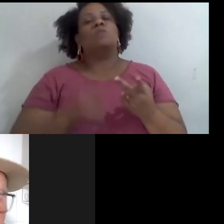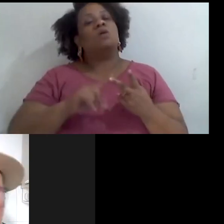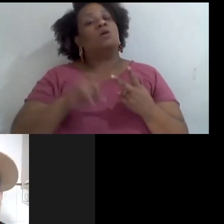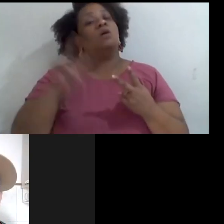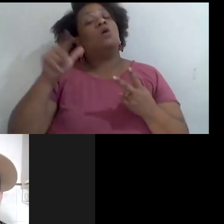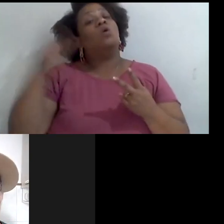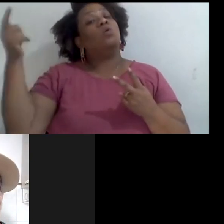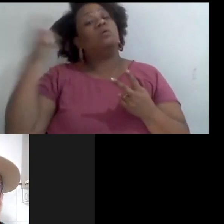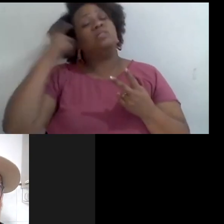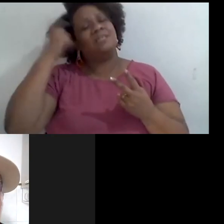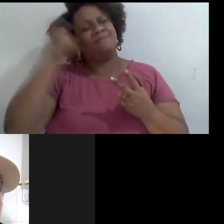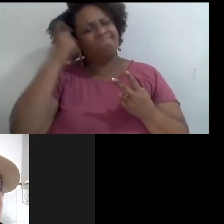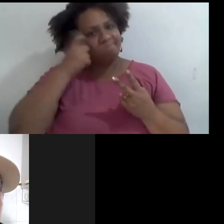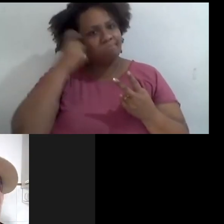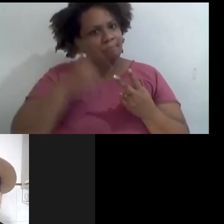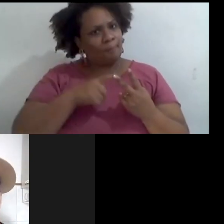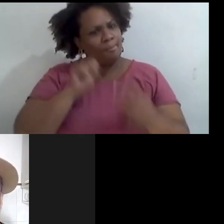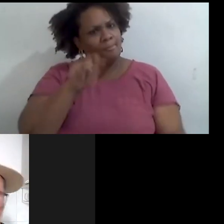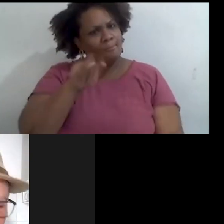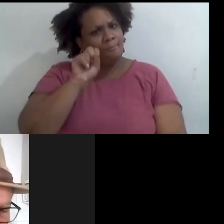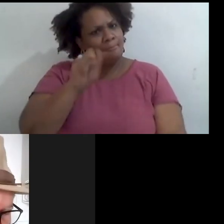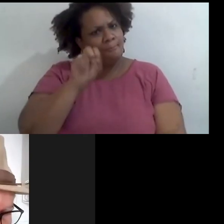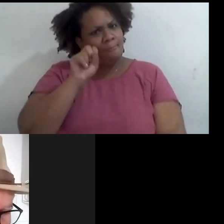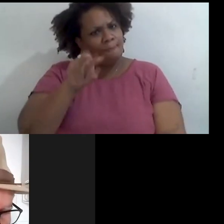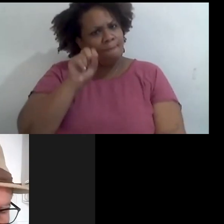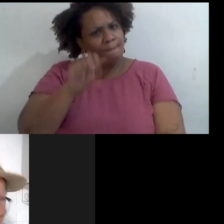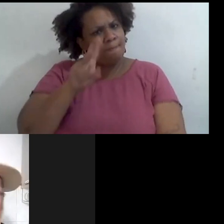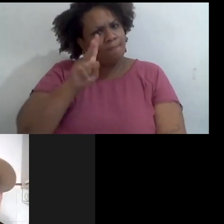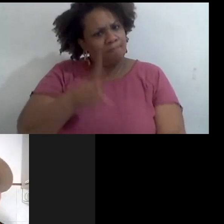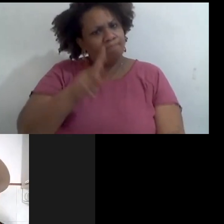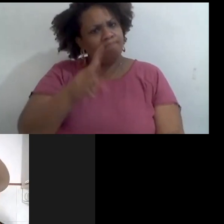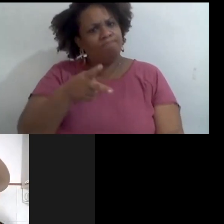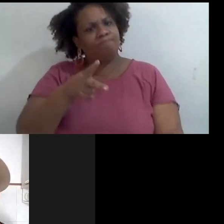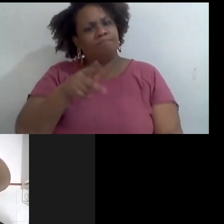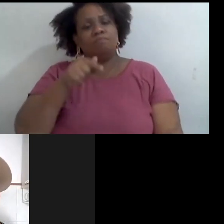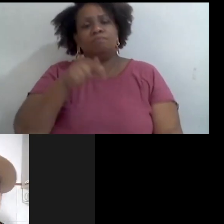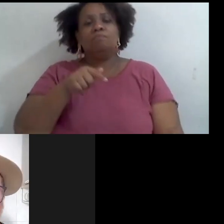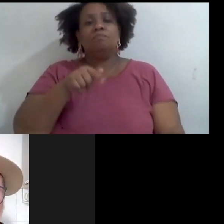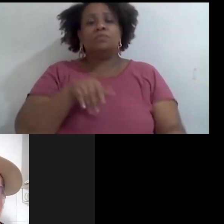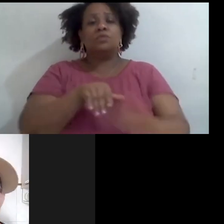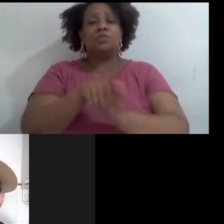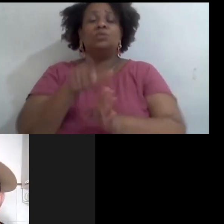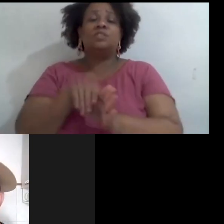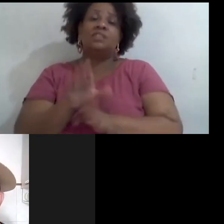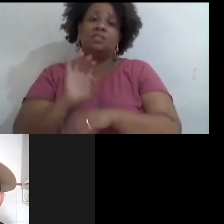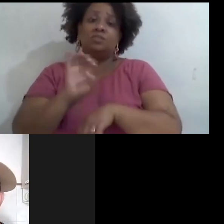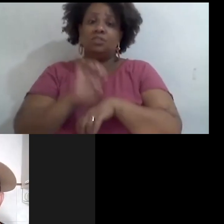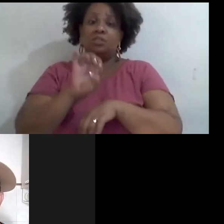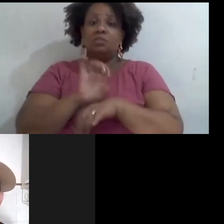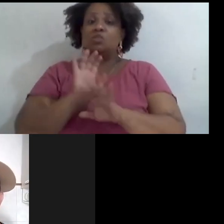eu sempre vejo o secretário colocando o Conselho Estadual como apenas um órgão